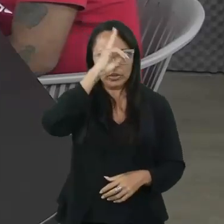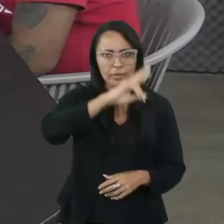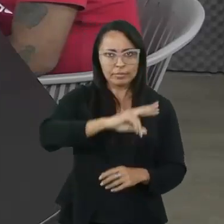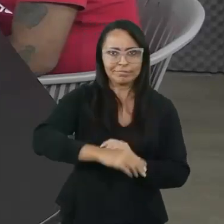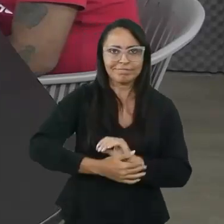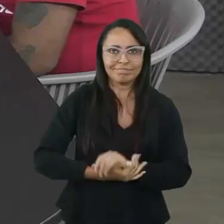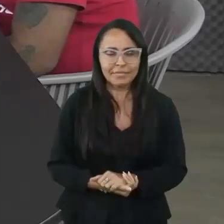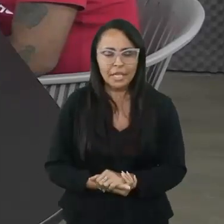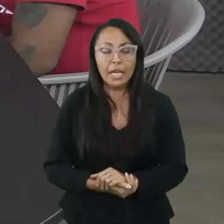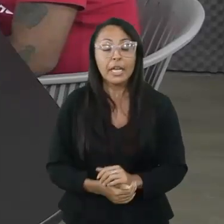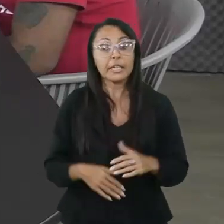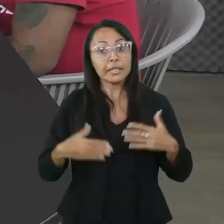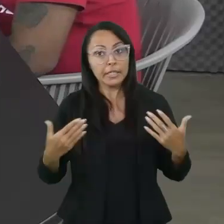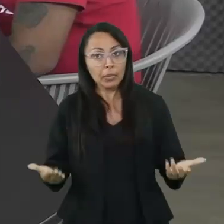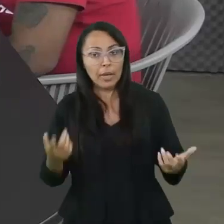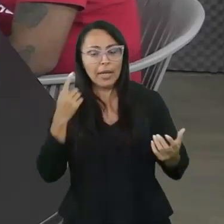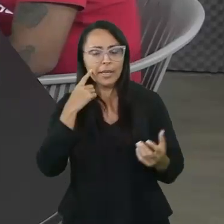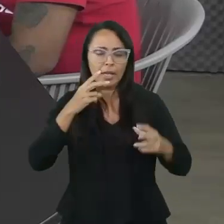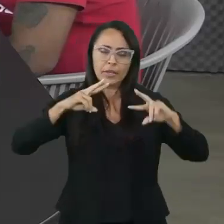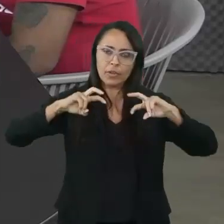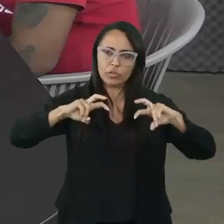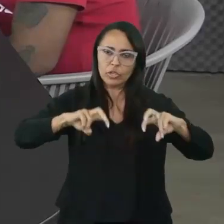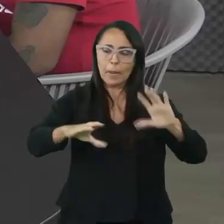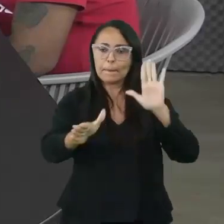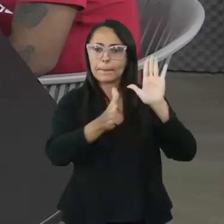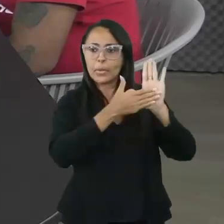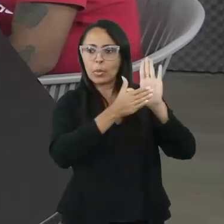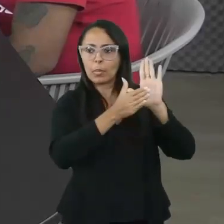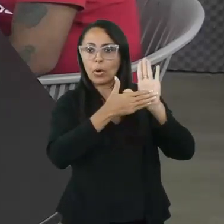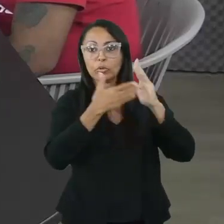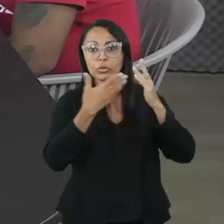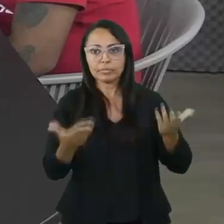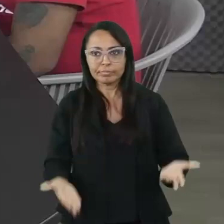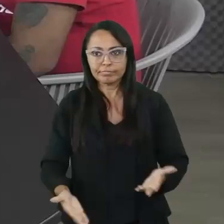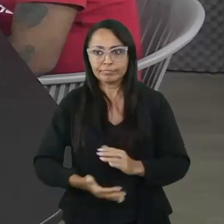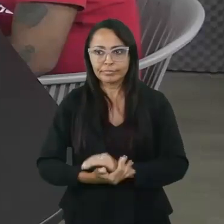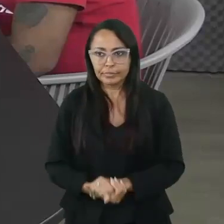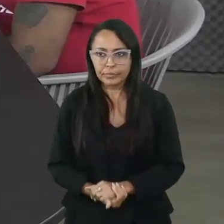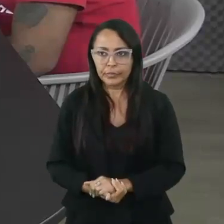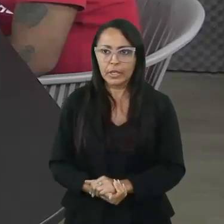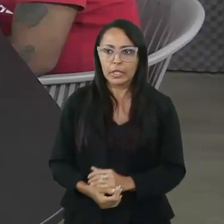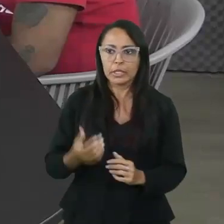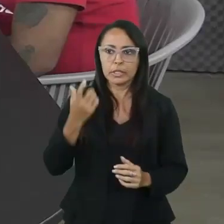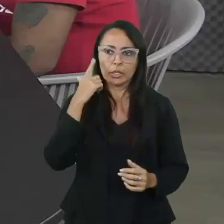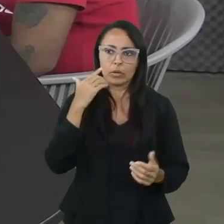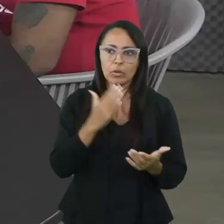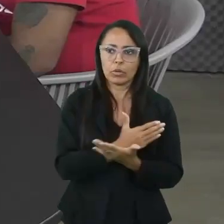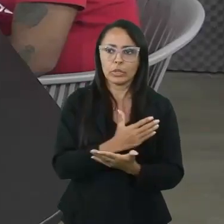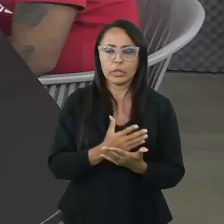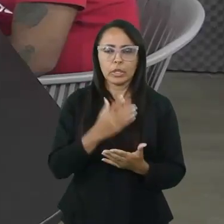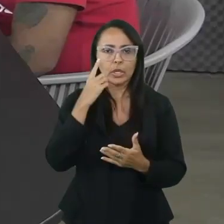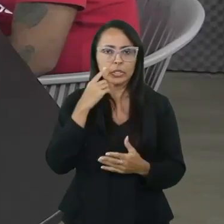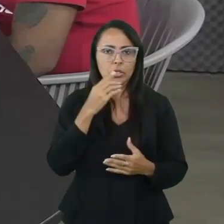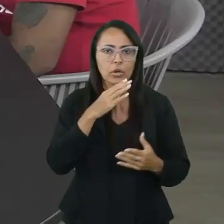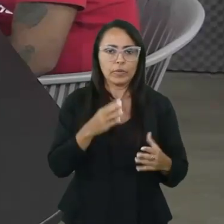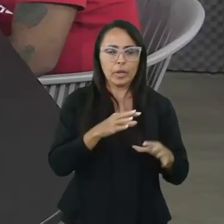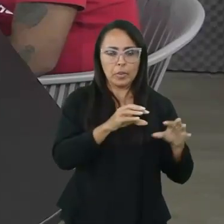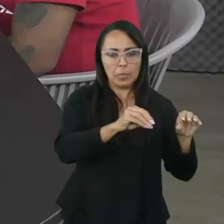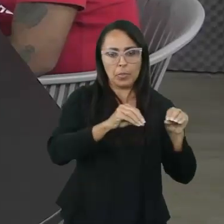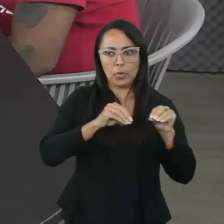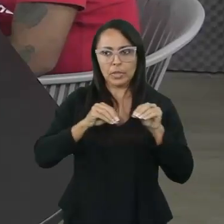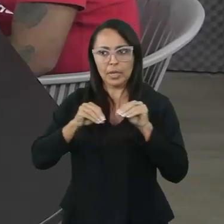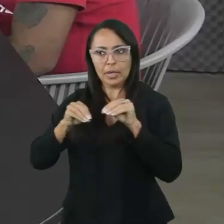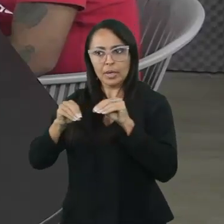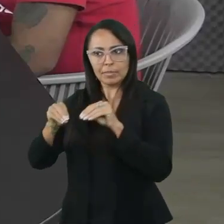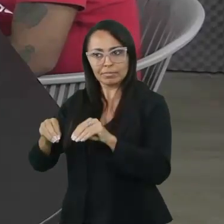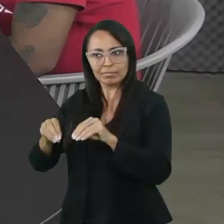era justamente investigar. Unindo a fome com a vontade de comer, em determinado momento eu resolvi me mudar para Brasília, que eu passei a gostar tanto que eu fui para